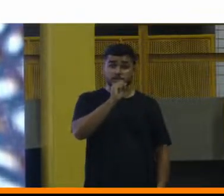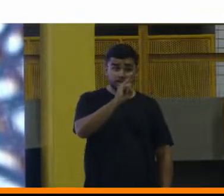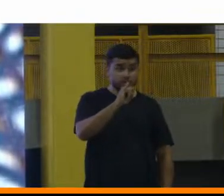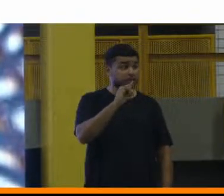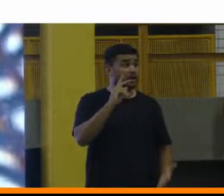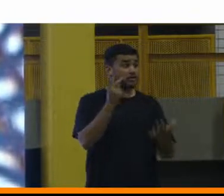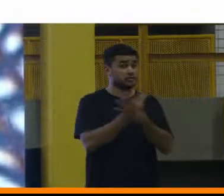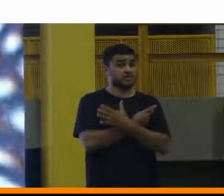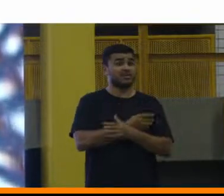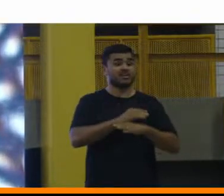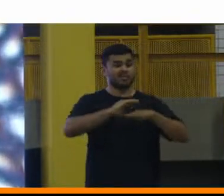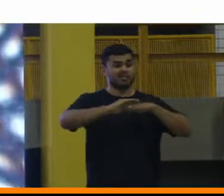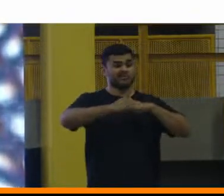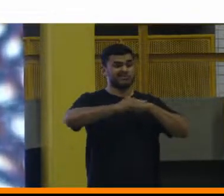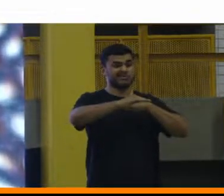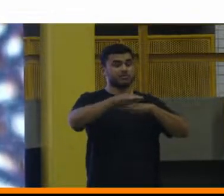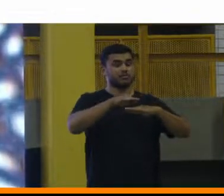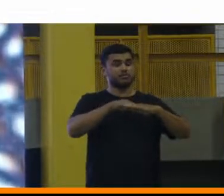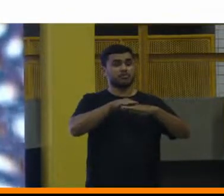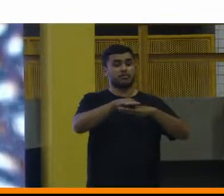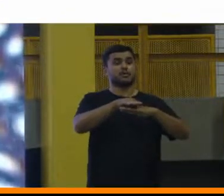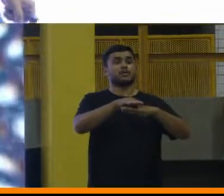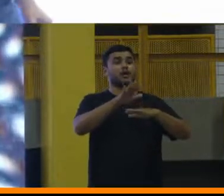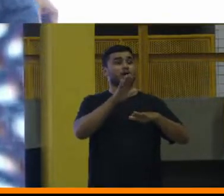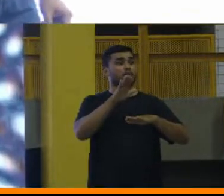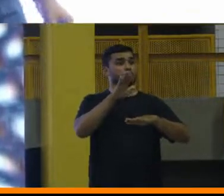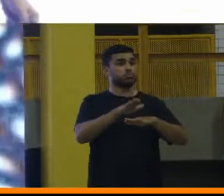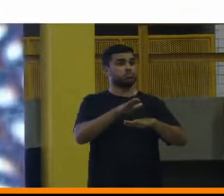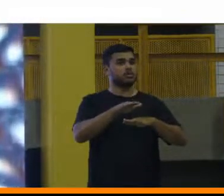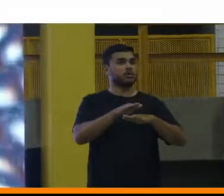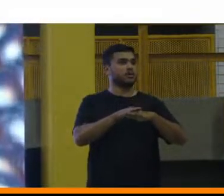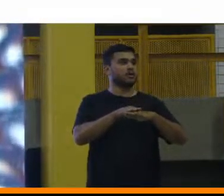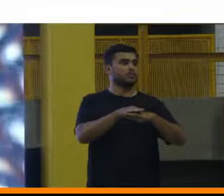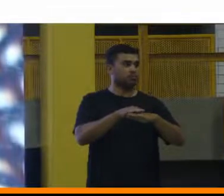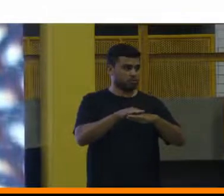o que acontece com a velocidade do ônibus? Muda.